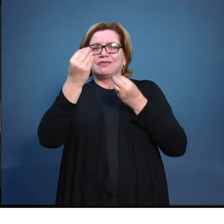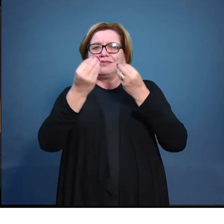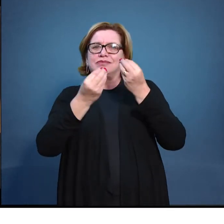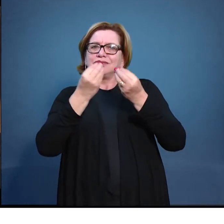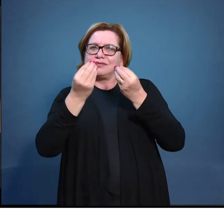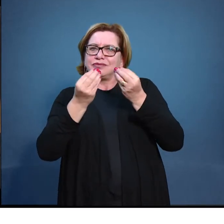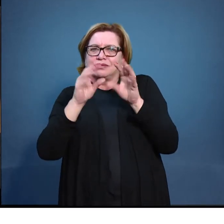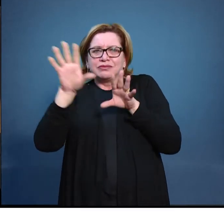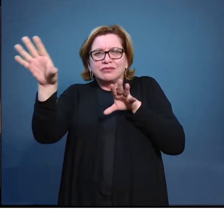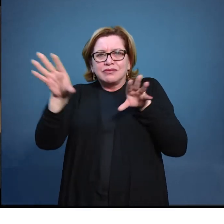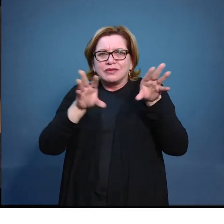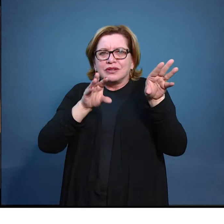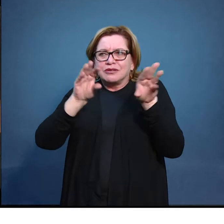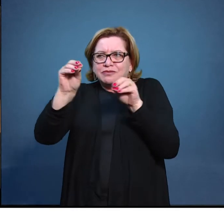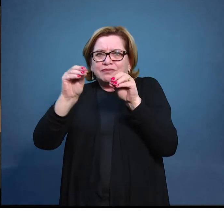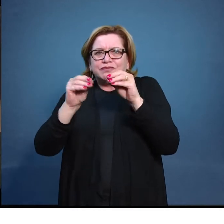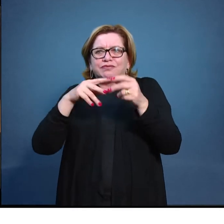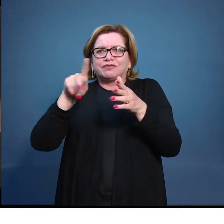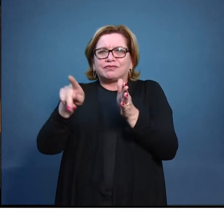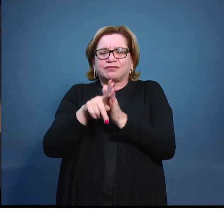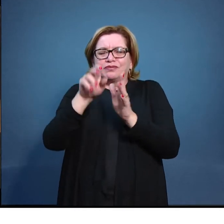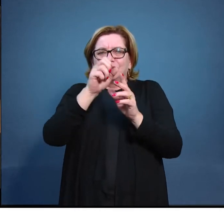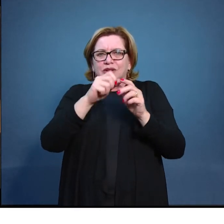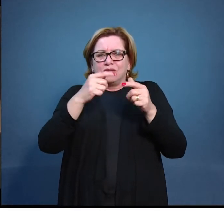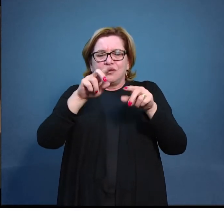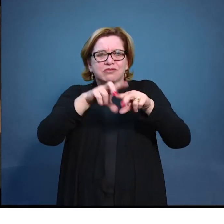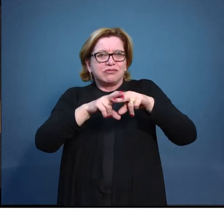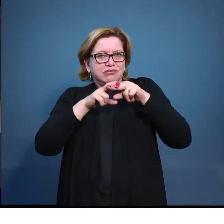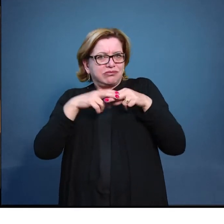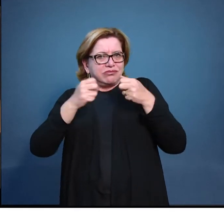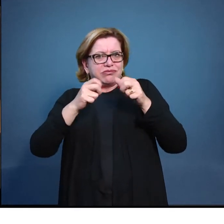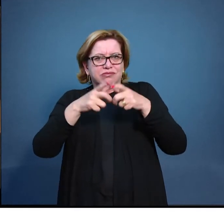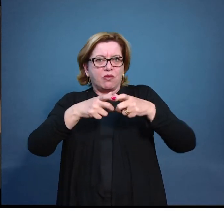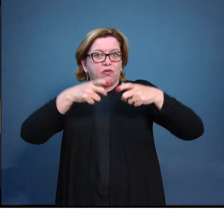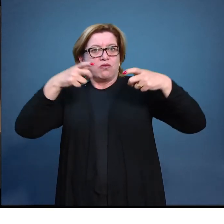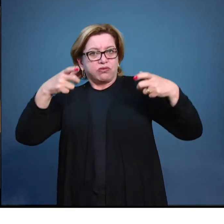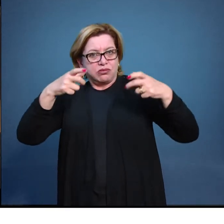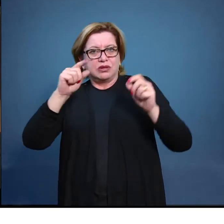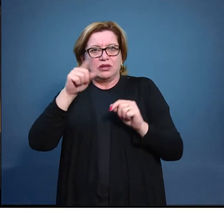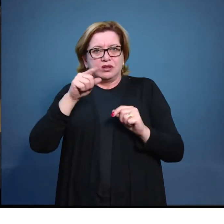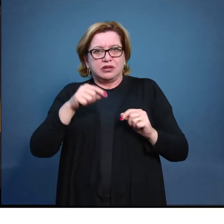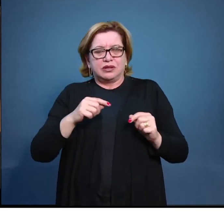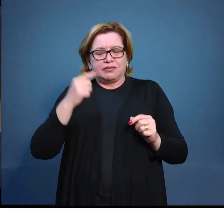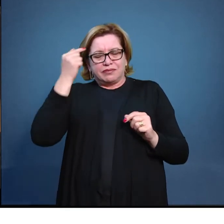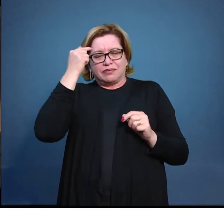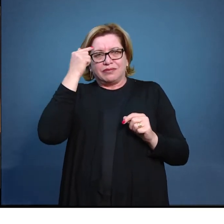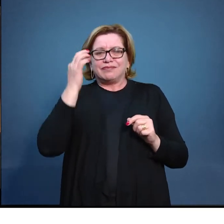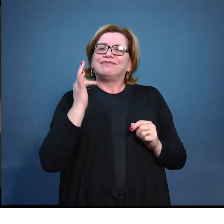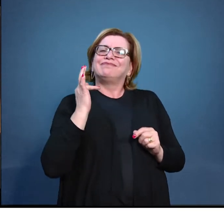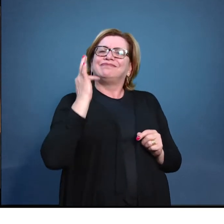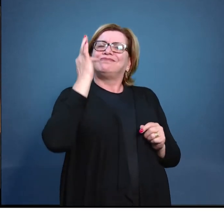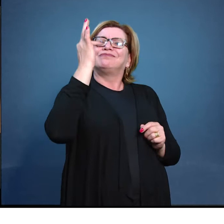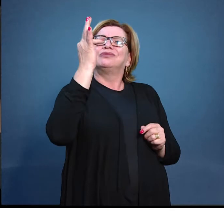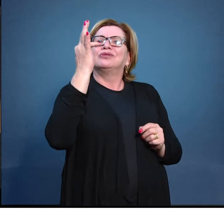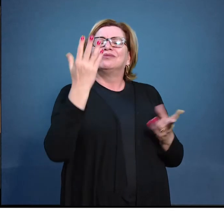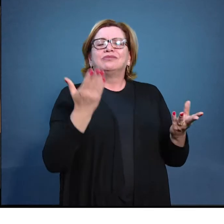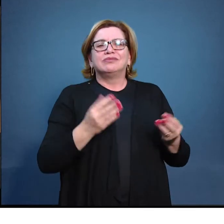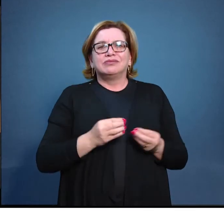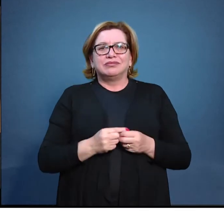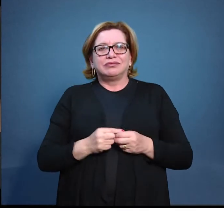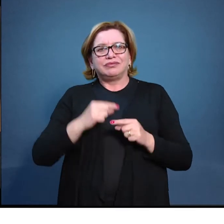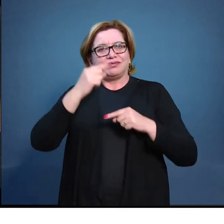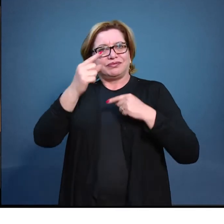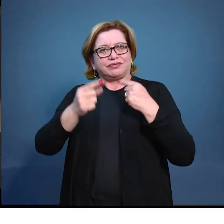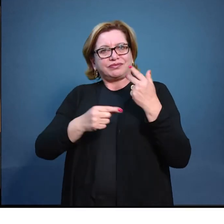de absorção de um mercado e para isso eu preciso crescer. Esse foco era prever o futuro, aonde eu vou.